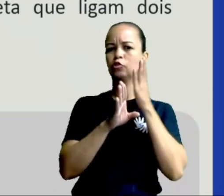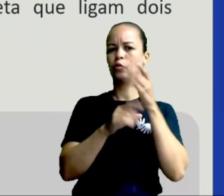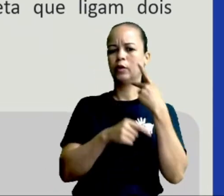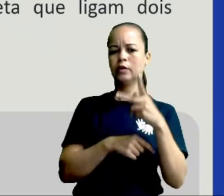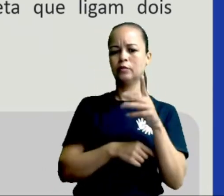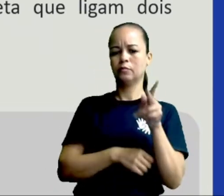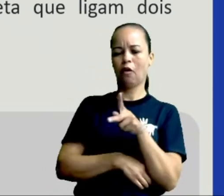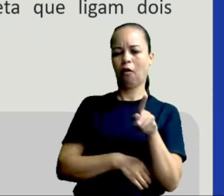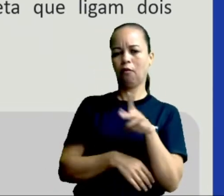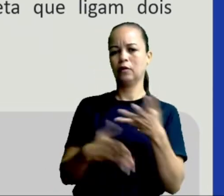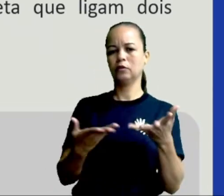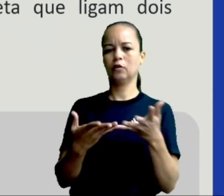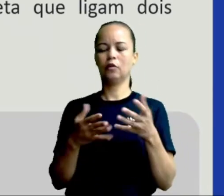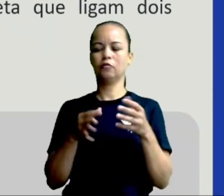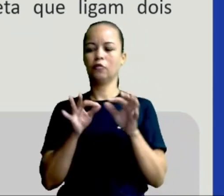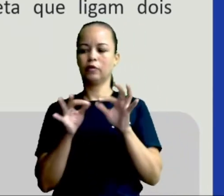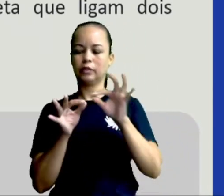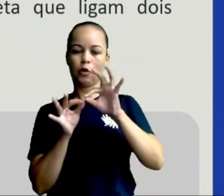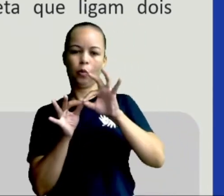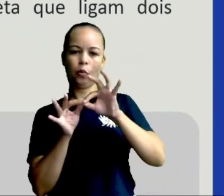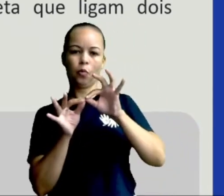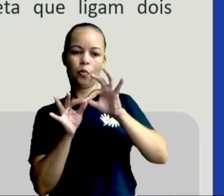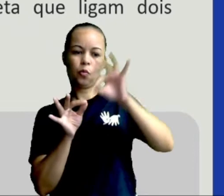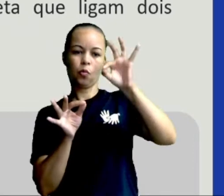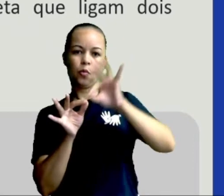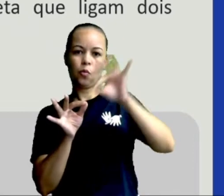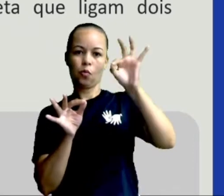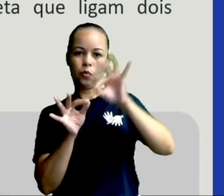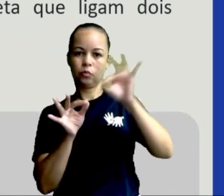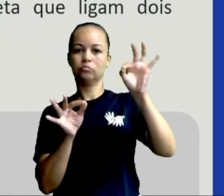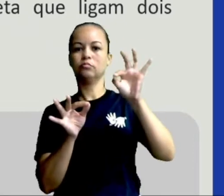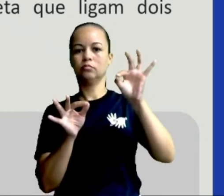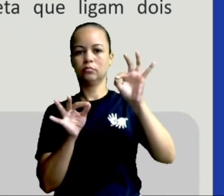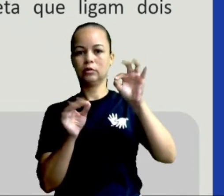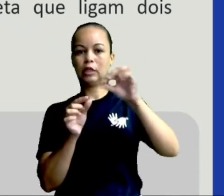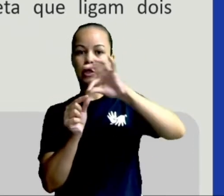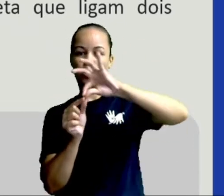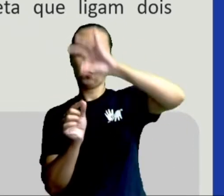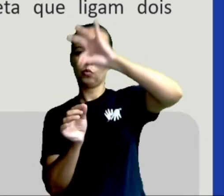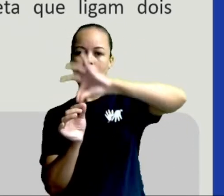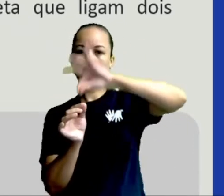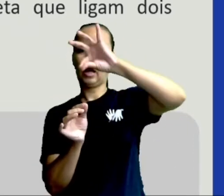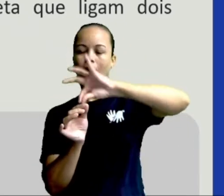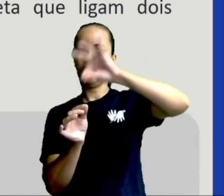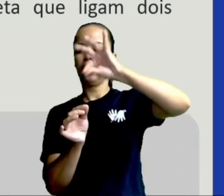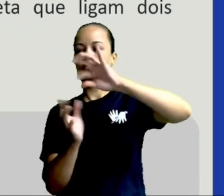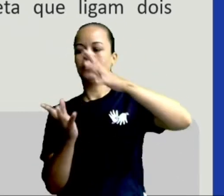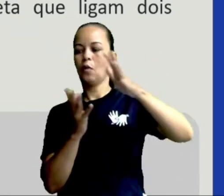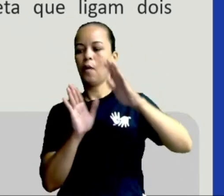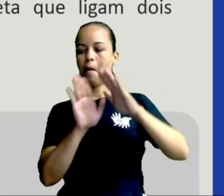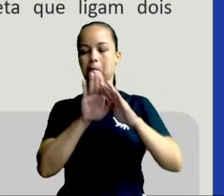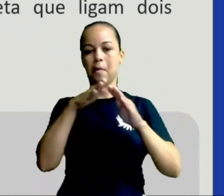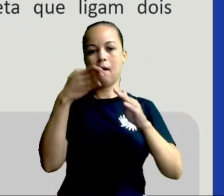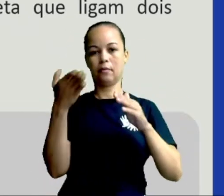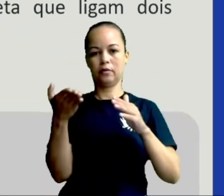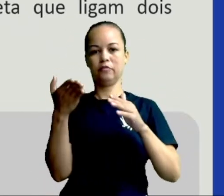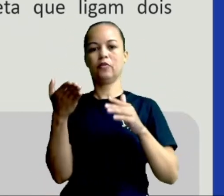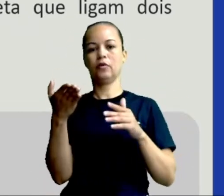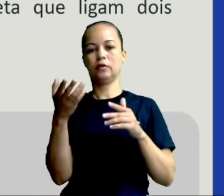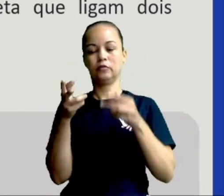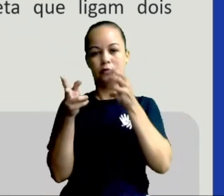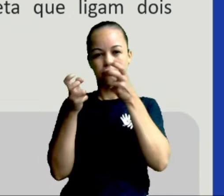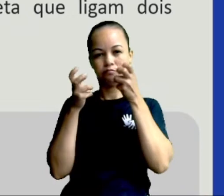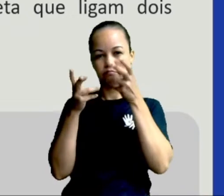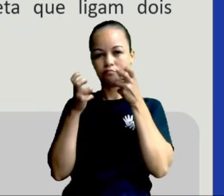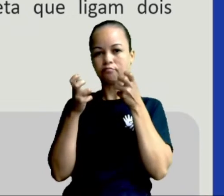um prolongamentozinho do lado consecutivo a ele. Então veja que eu estou aí utilizando a parte aí do polígono, que vocês estão